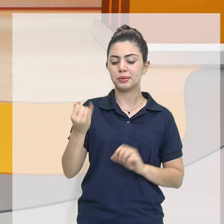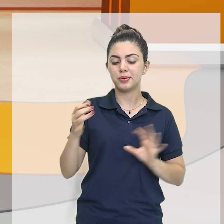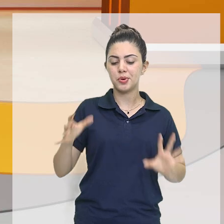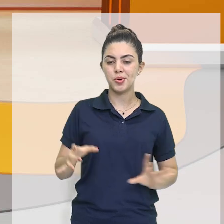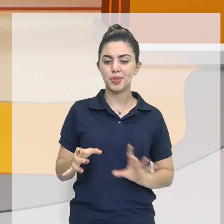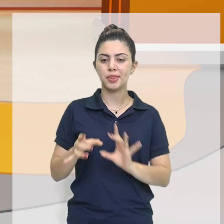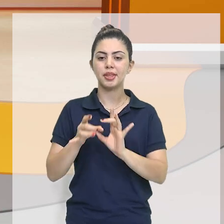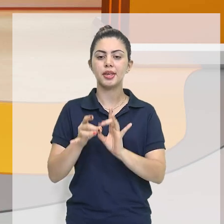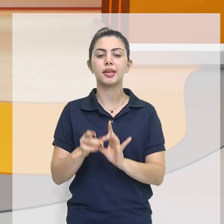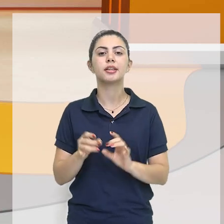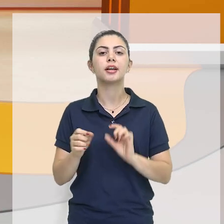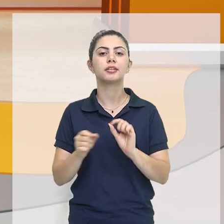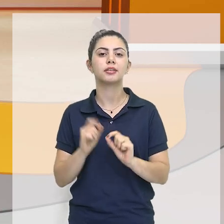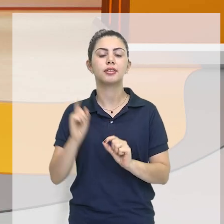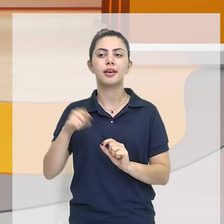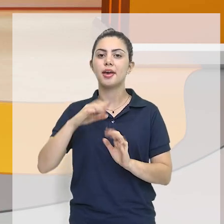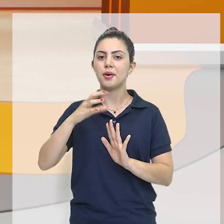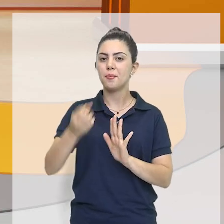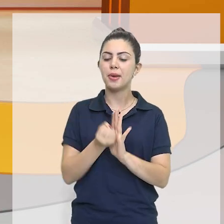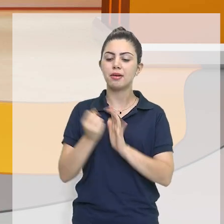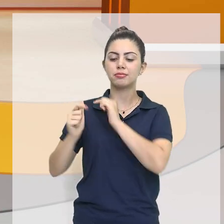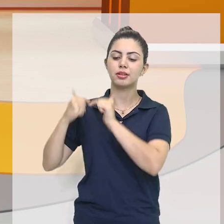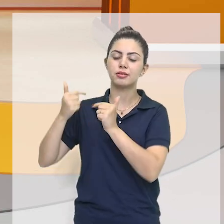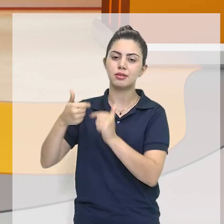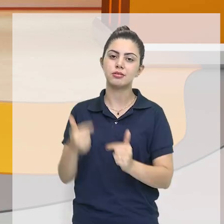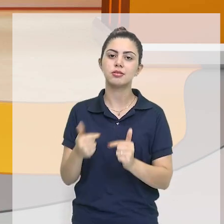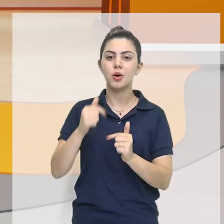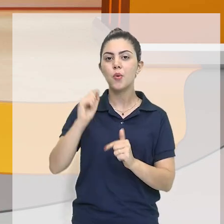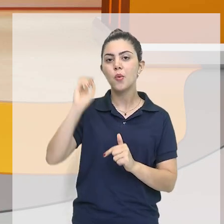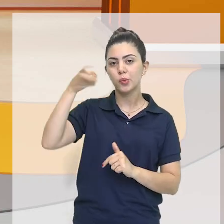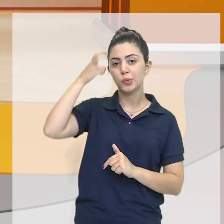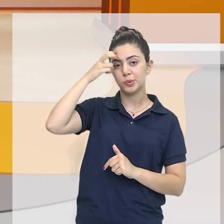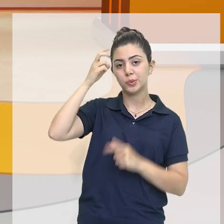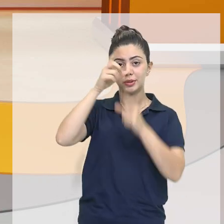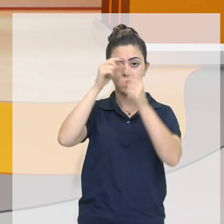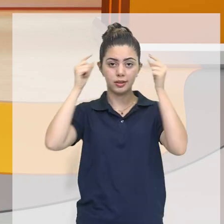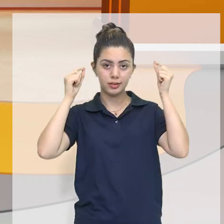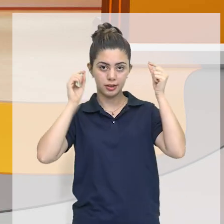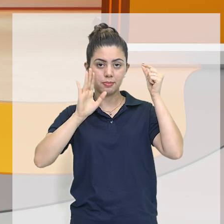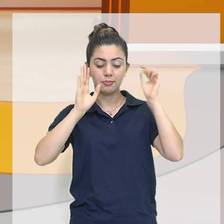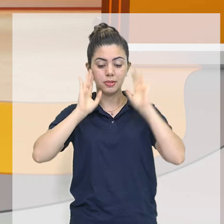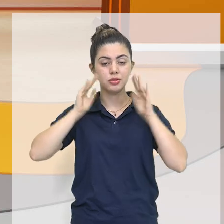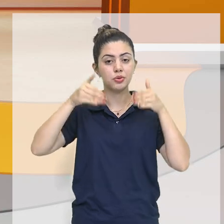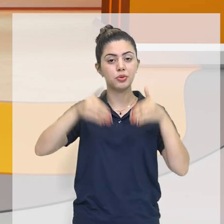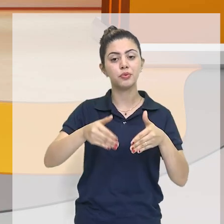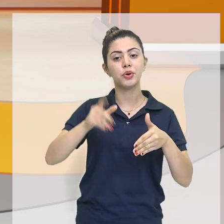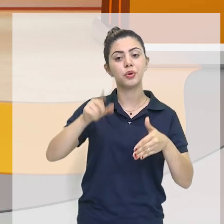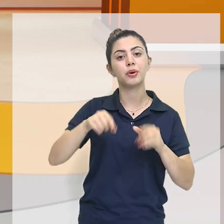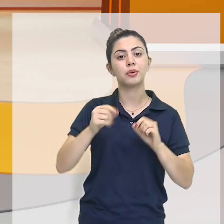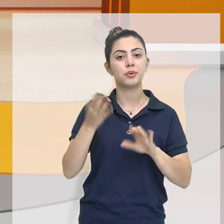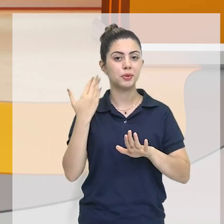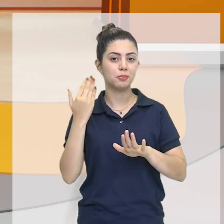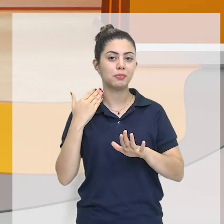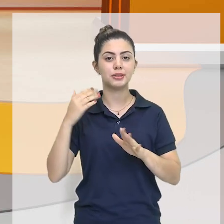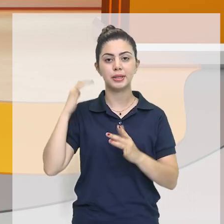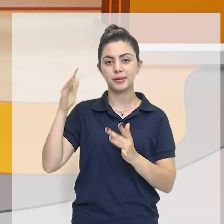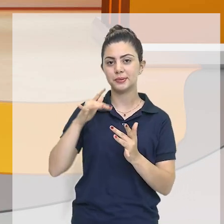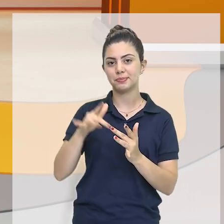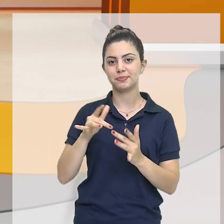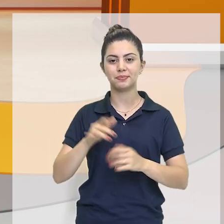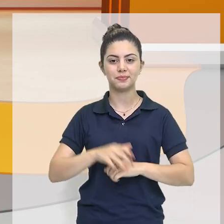a esse legado da cultura grega, especificamente, né, da Antiguidade Clássica.